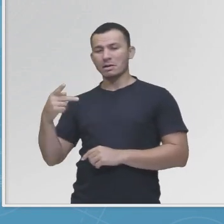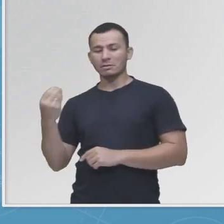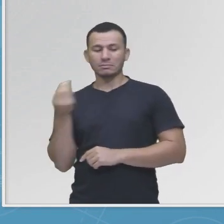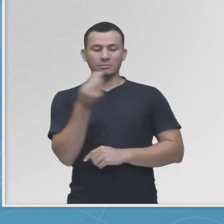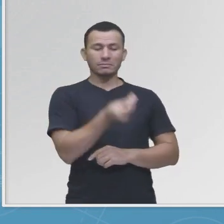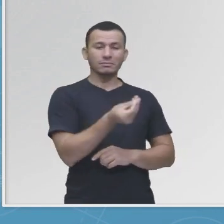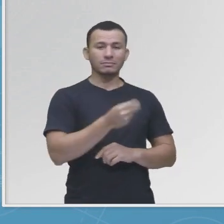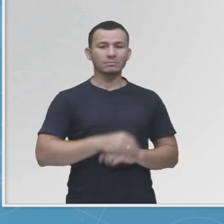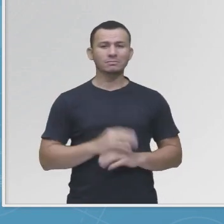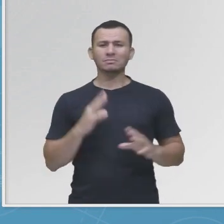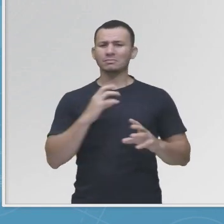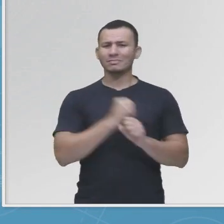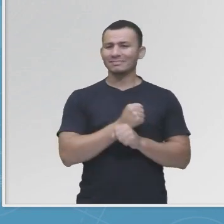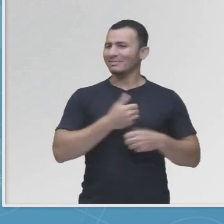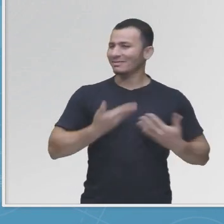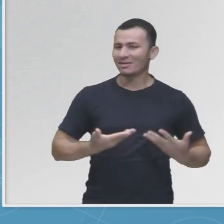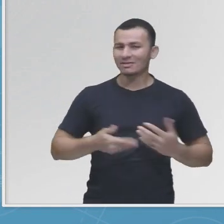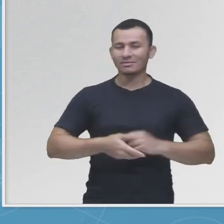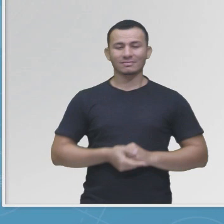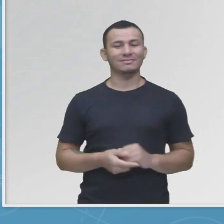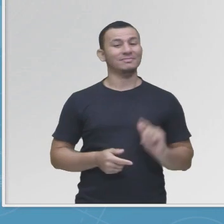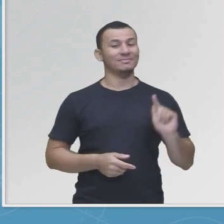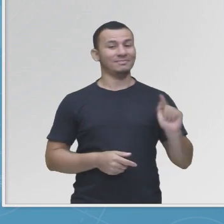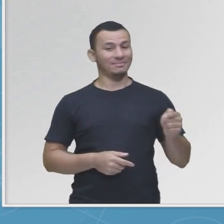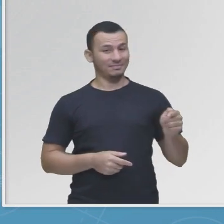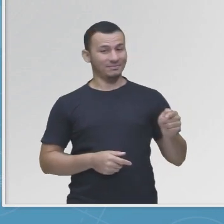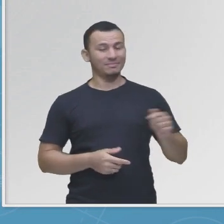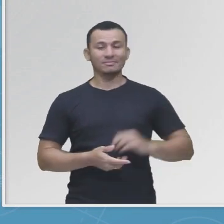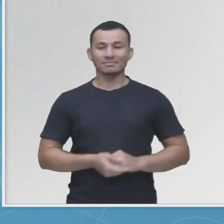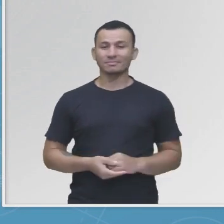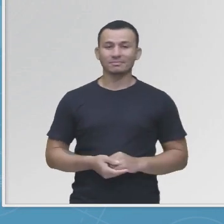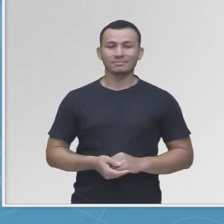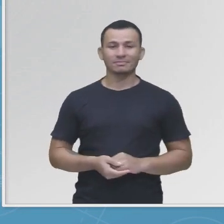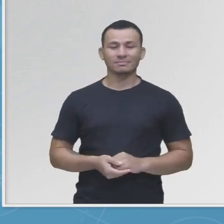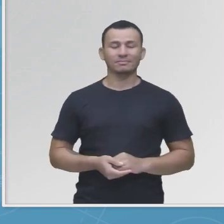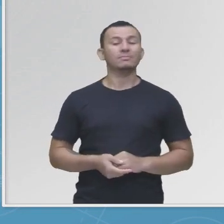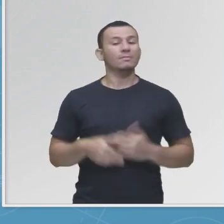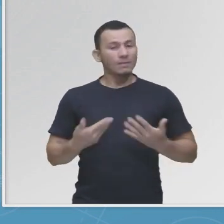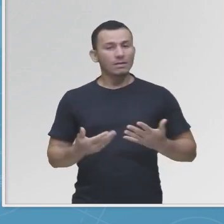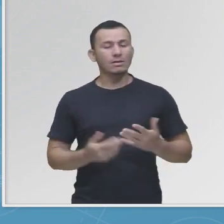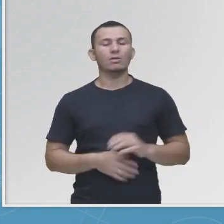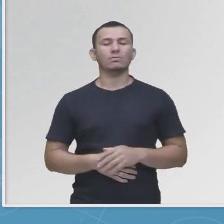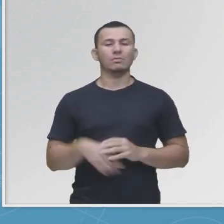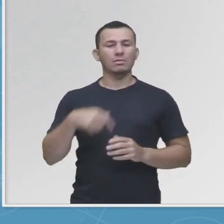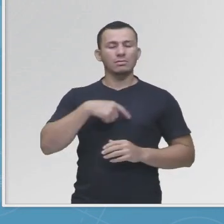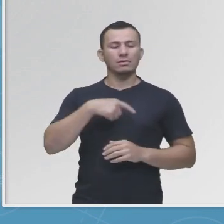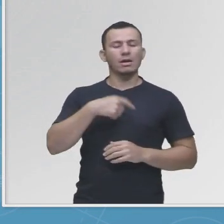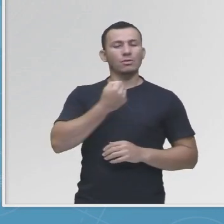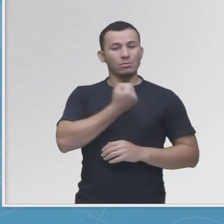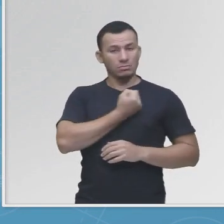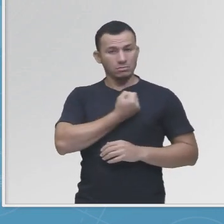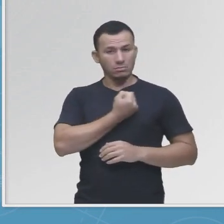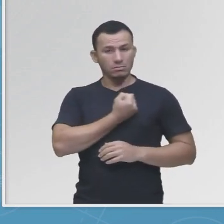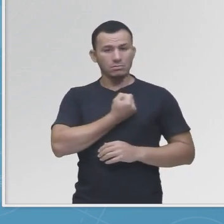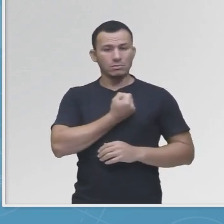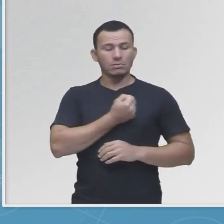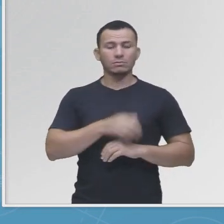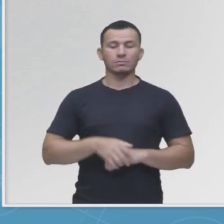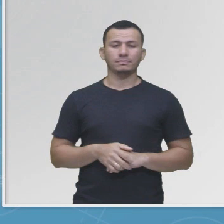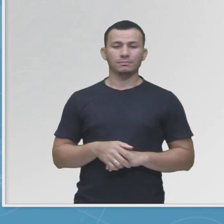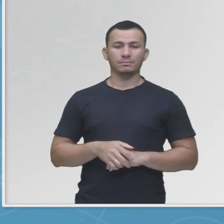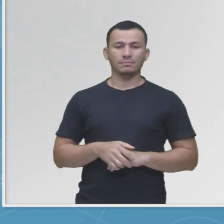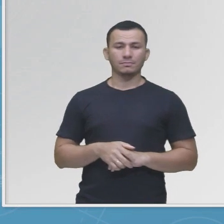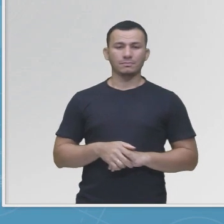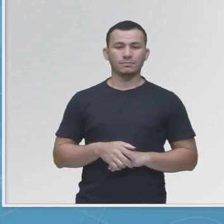Logicamente, Pedrinho ficou com R$7. Ou seja, nós temos aqui os elementos que compõem